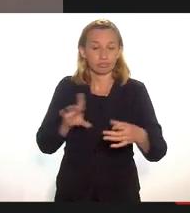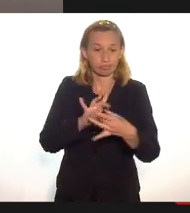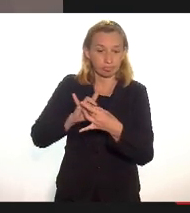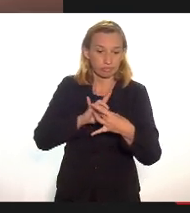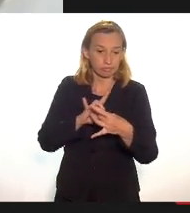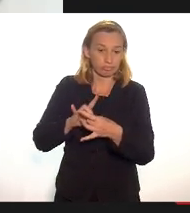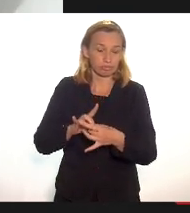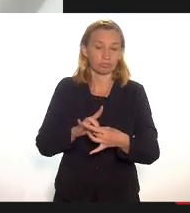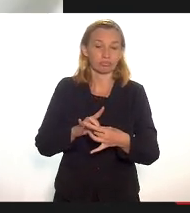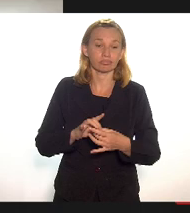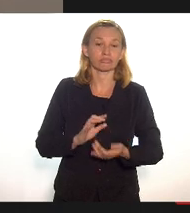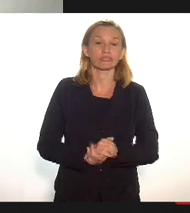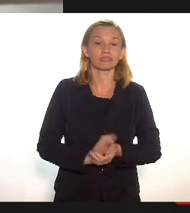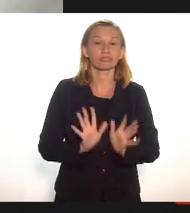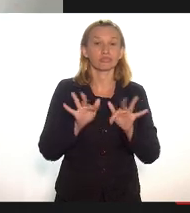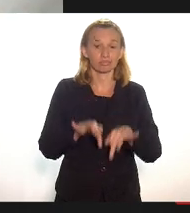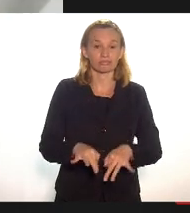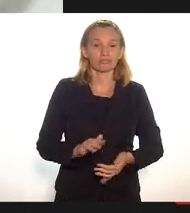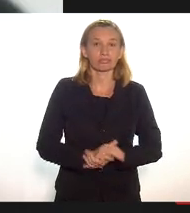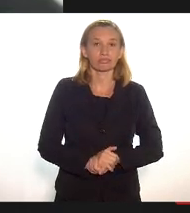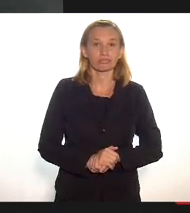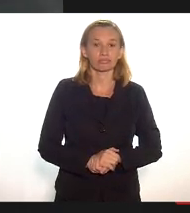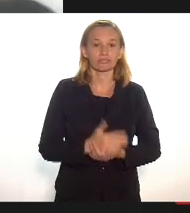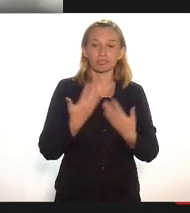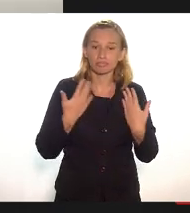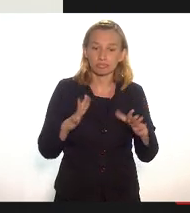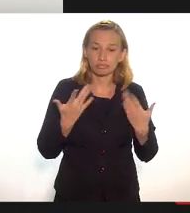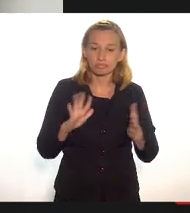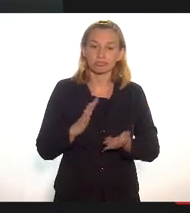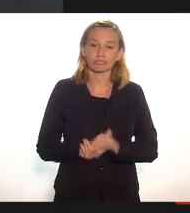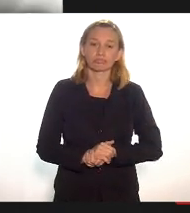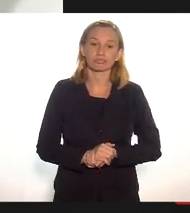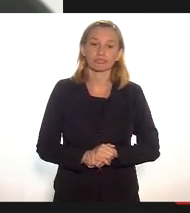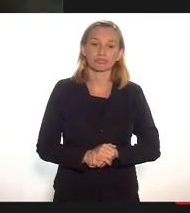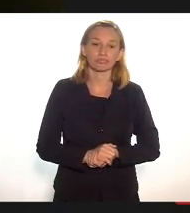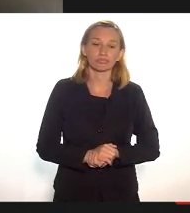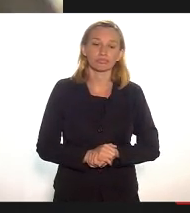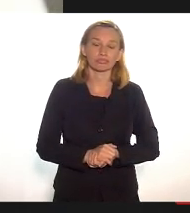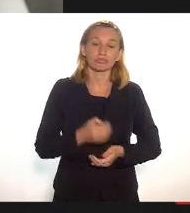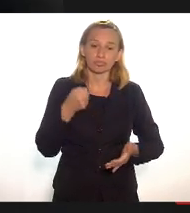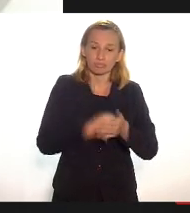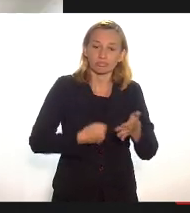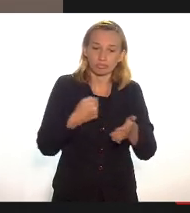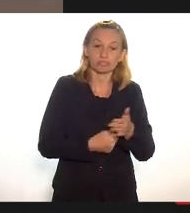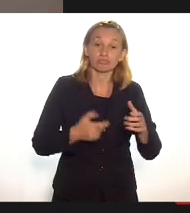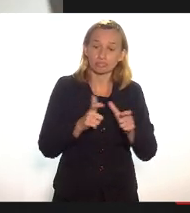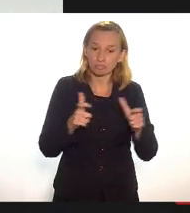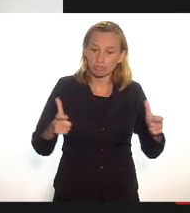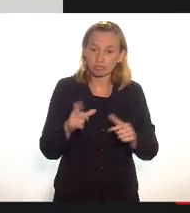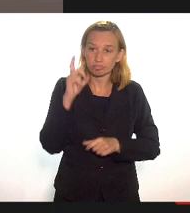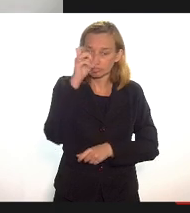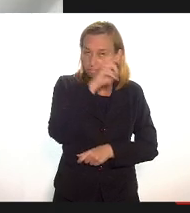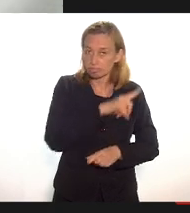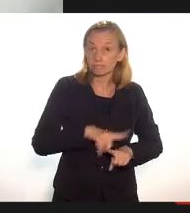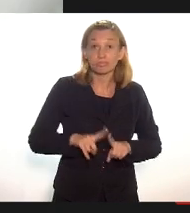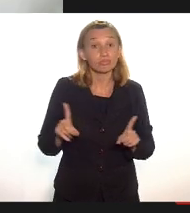representativas. Então, concluo cumprimentando. É uma luta grande, é duro, é difícil,